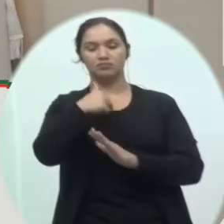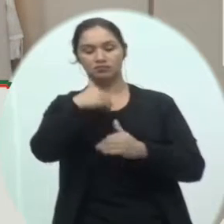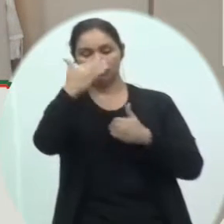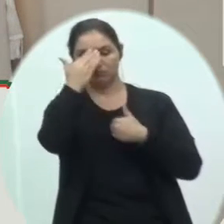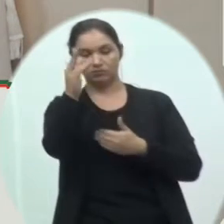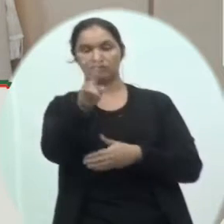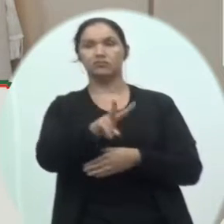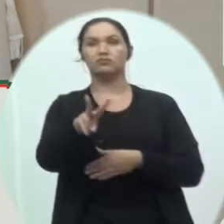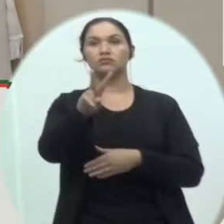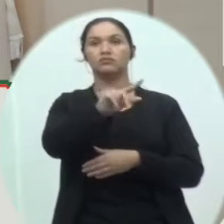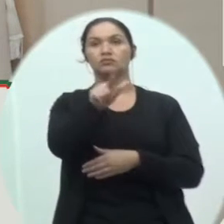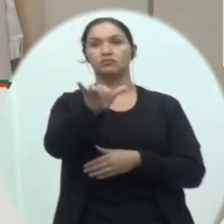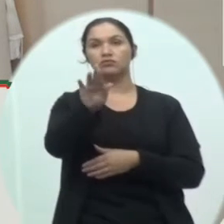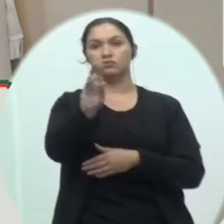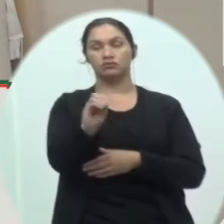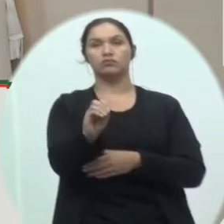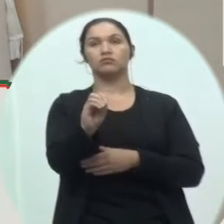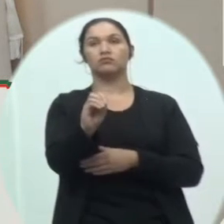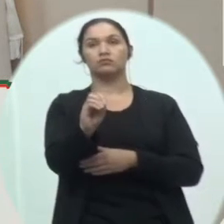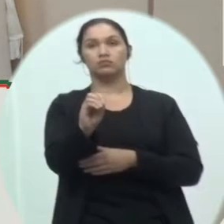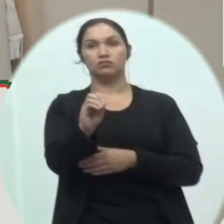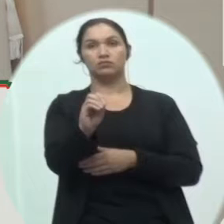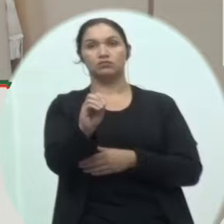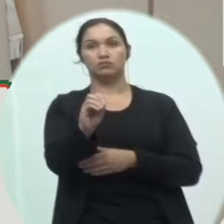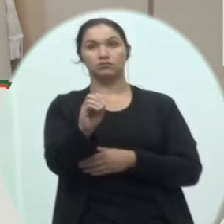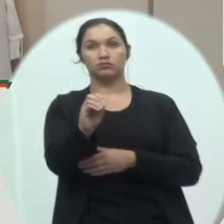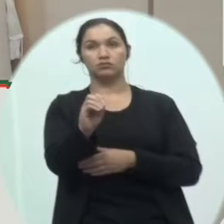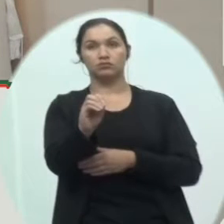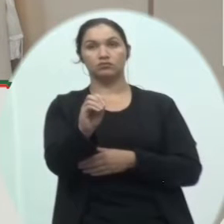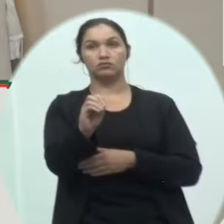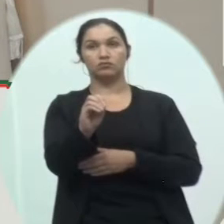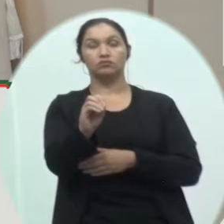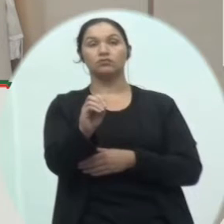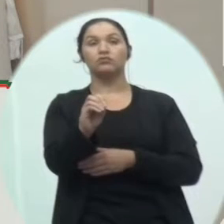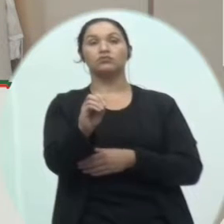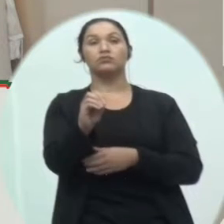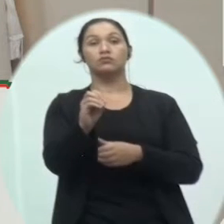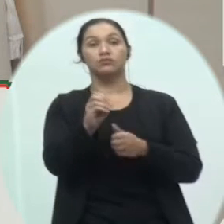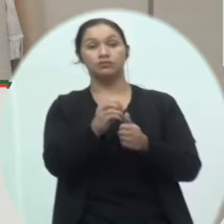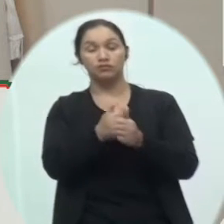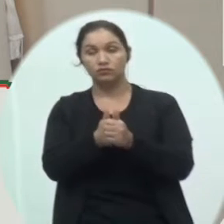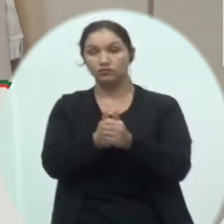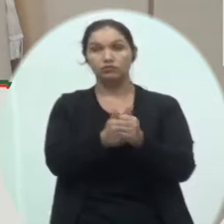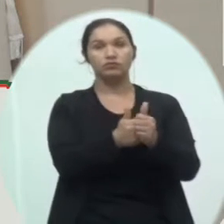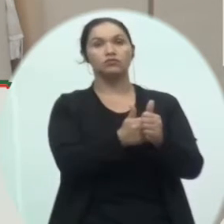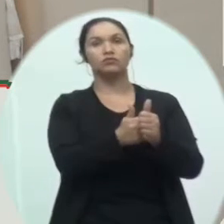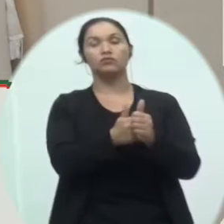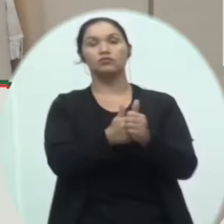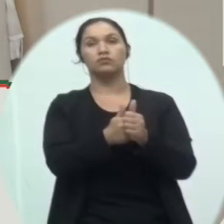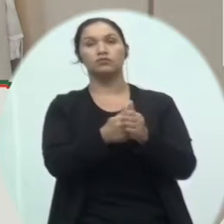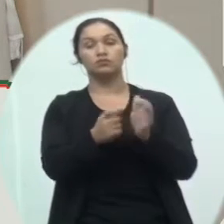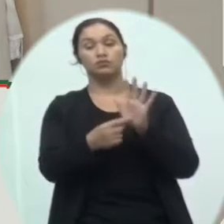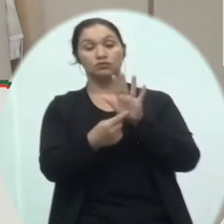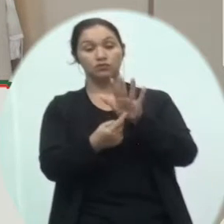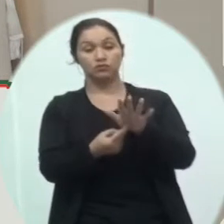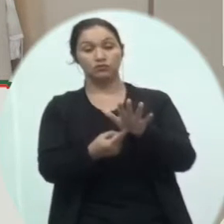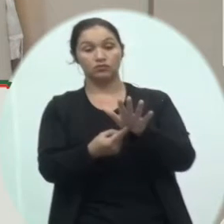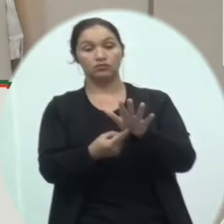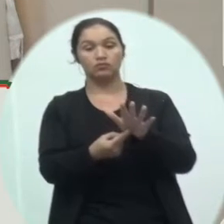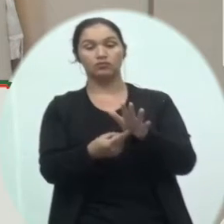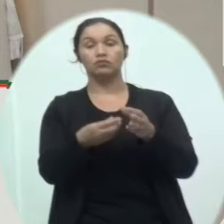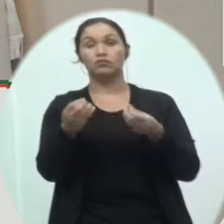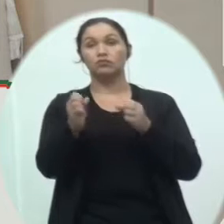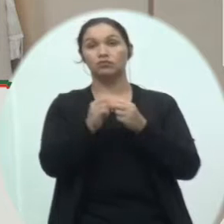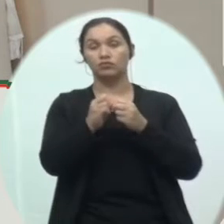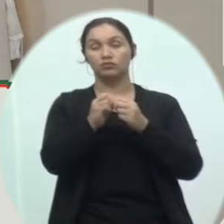tomou a iniciativa, e que nos orientou também, né, na audiência pública. Agradecer ao Luizinho, o